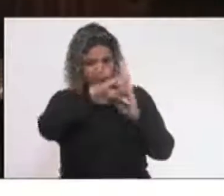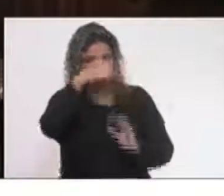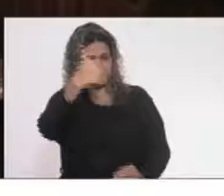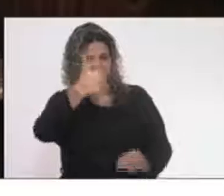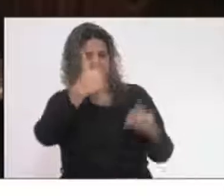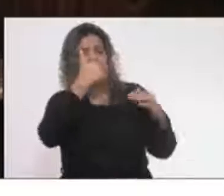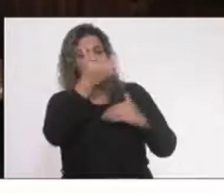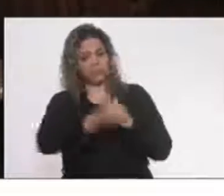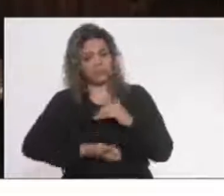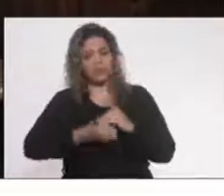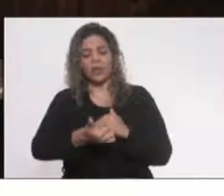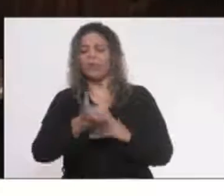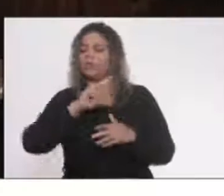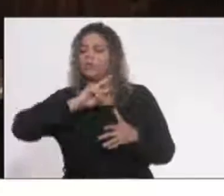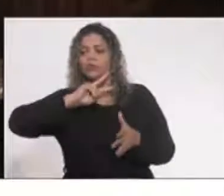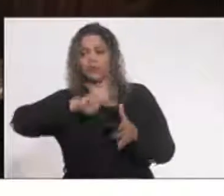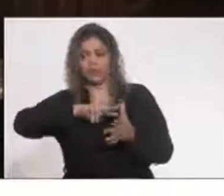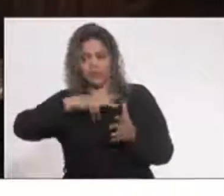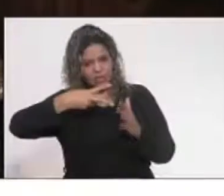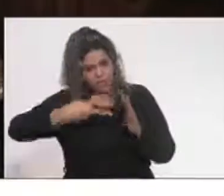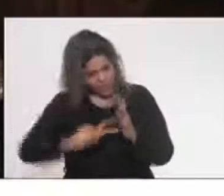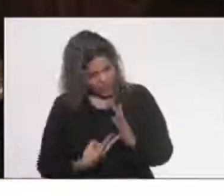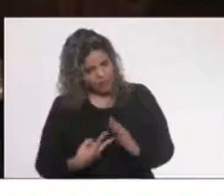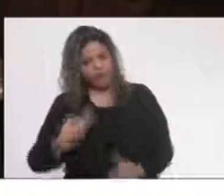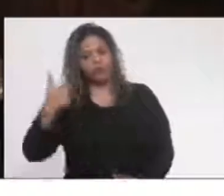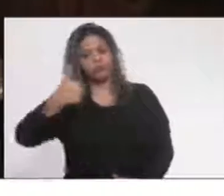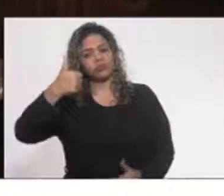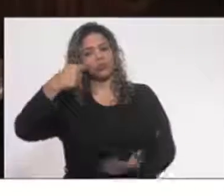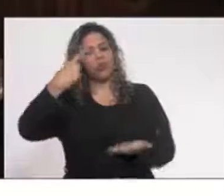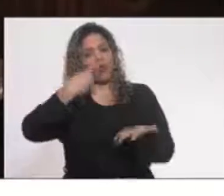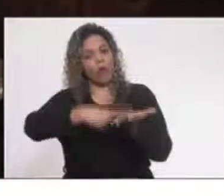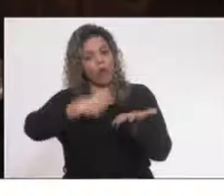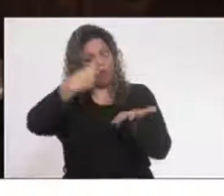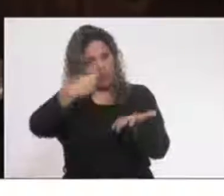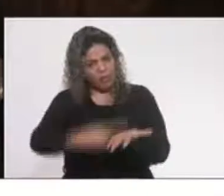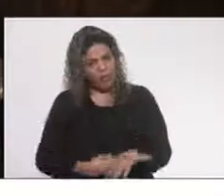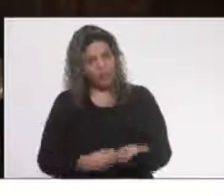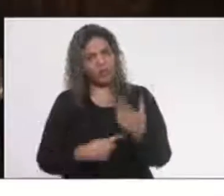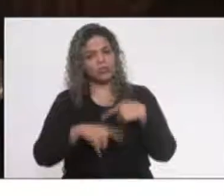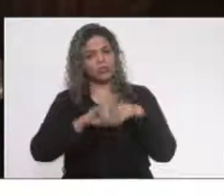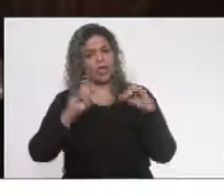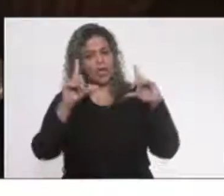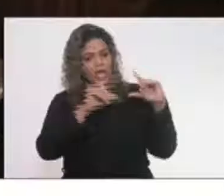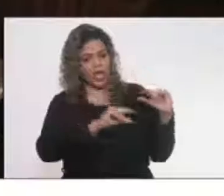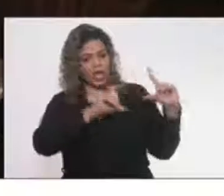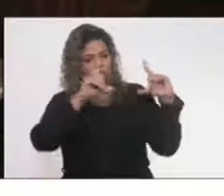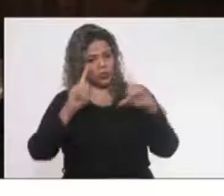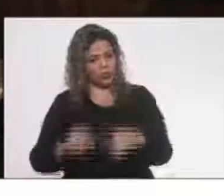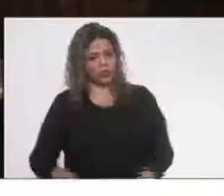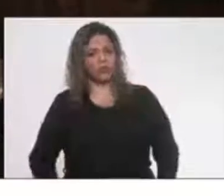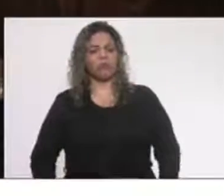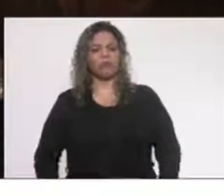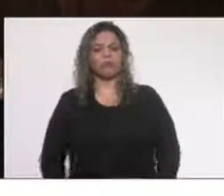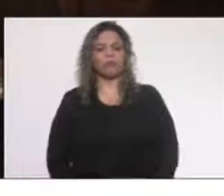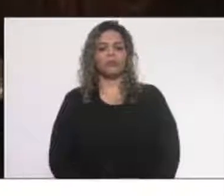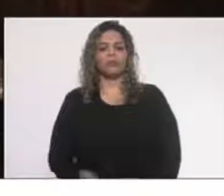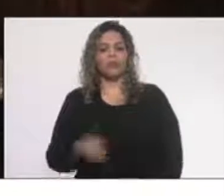semestre não significam um compromisso com a redução